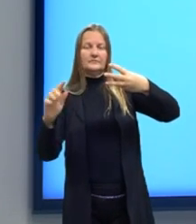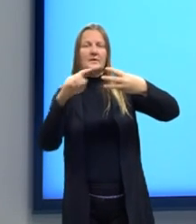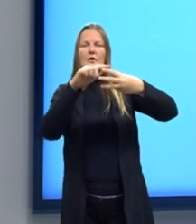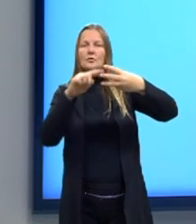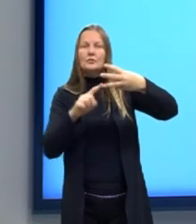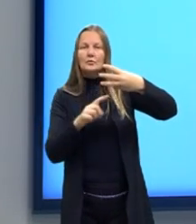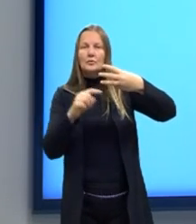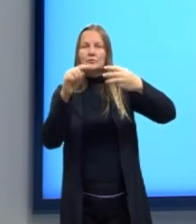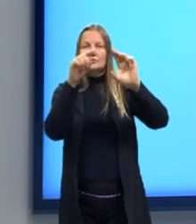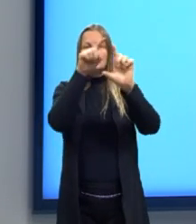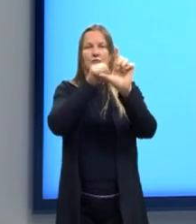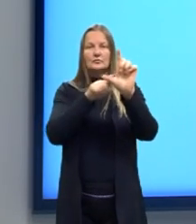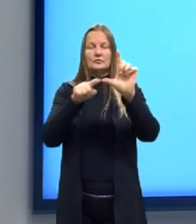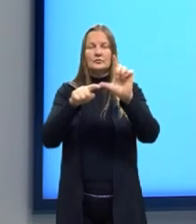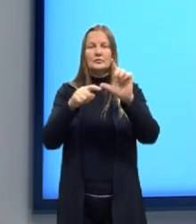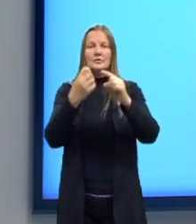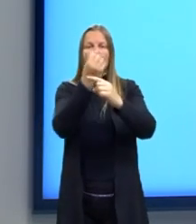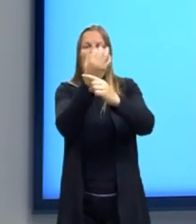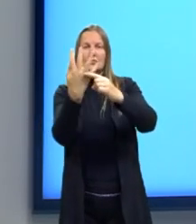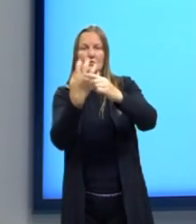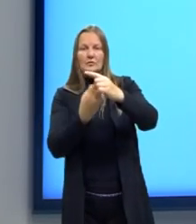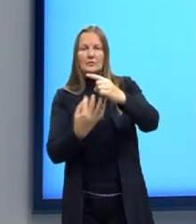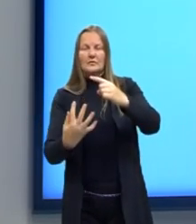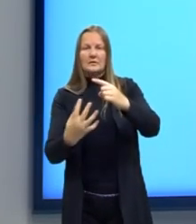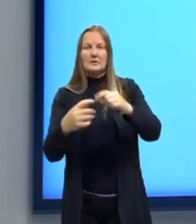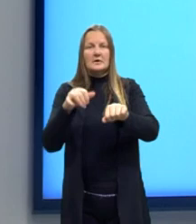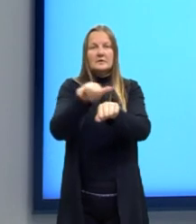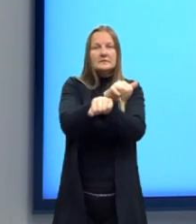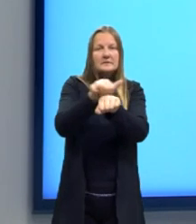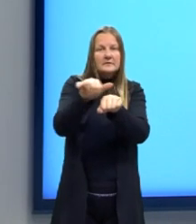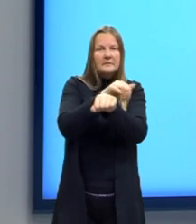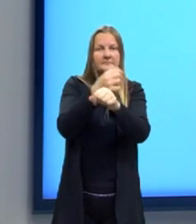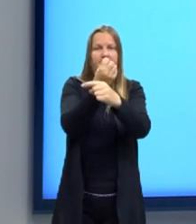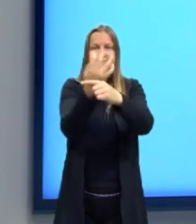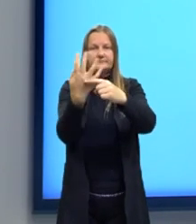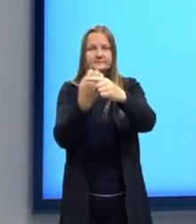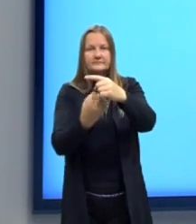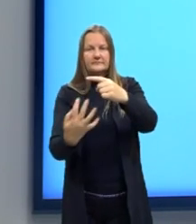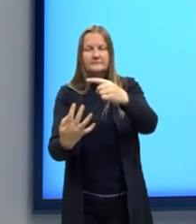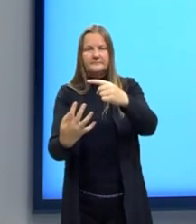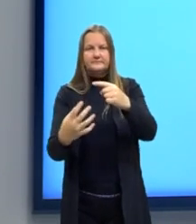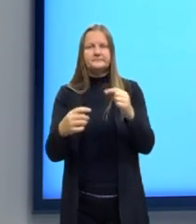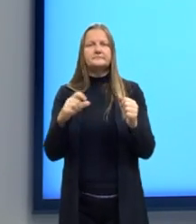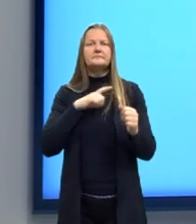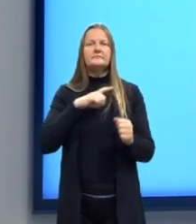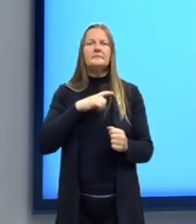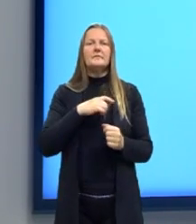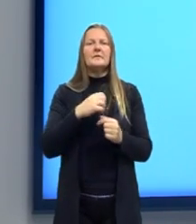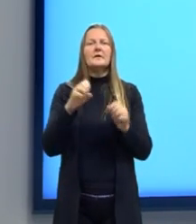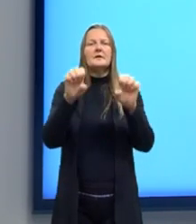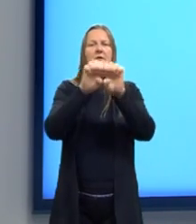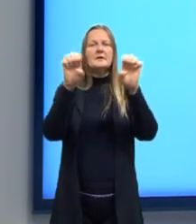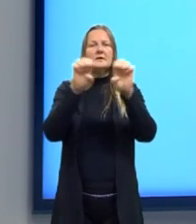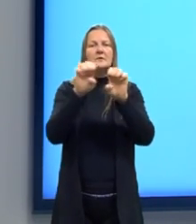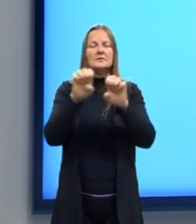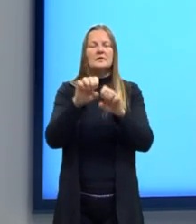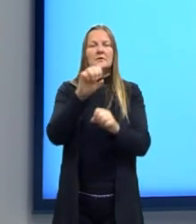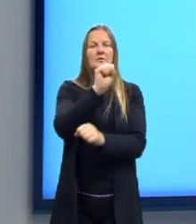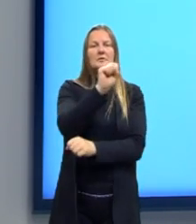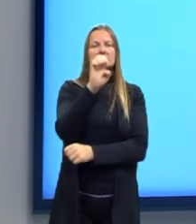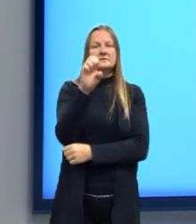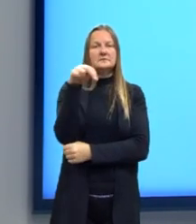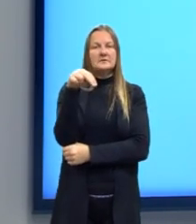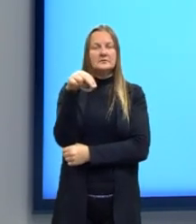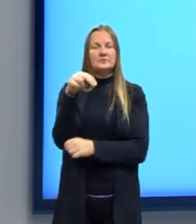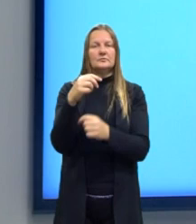todos eles em fração no formato fracionário e como nós temos a nossa equação seno de x igual